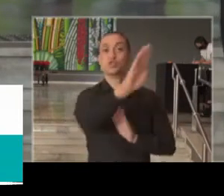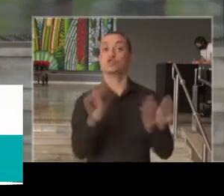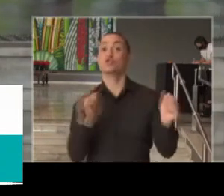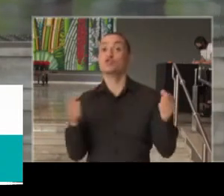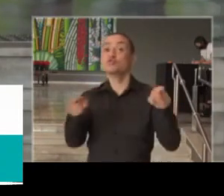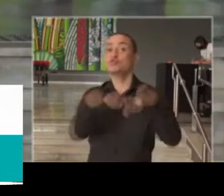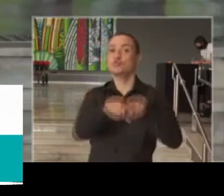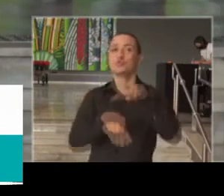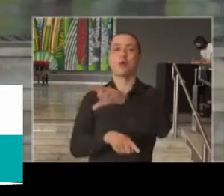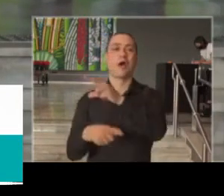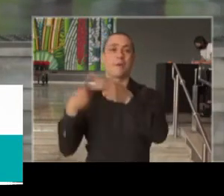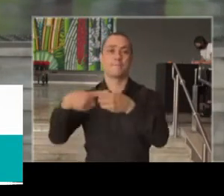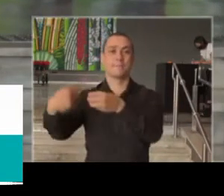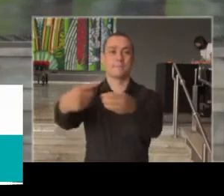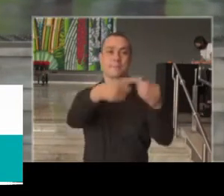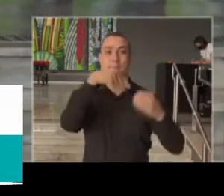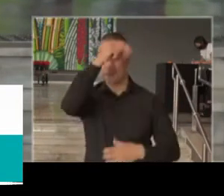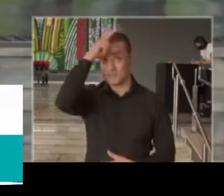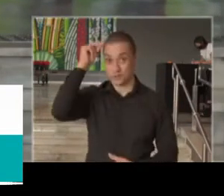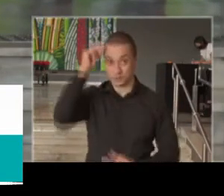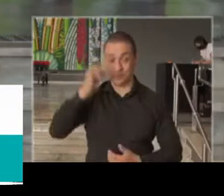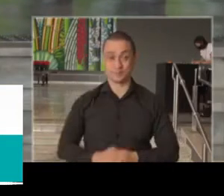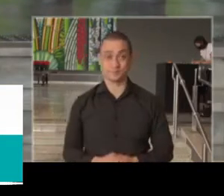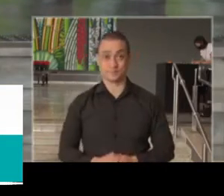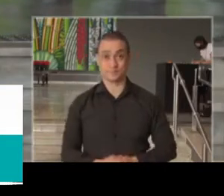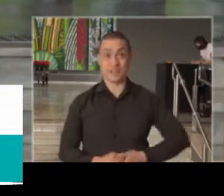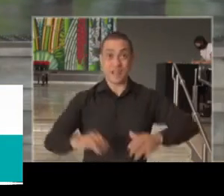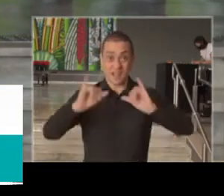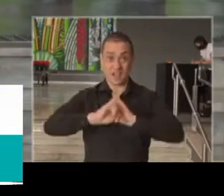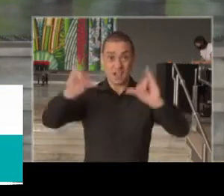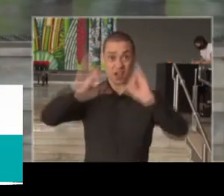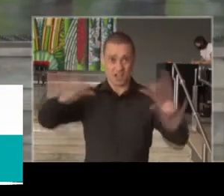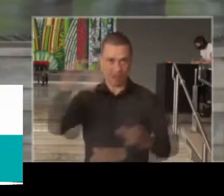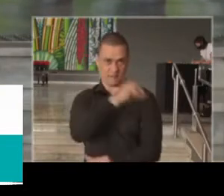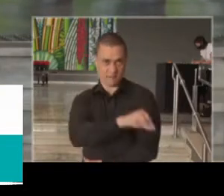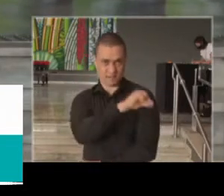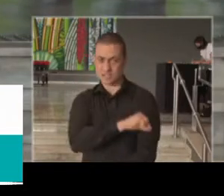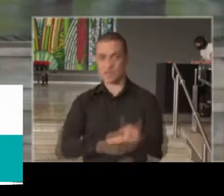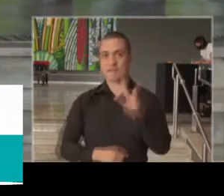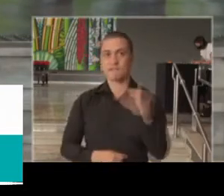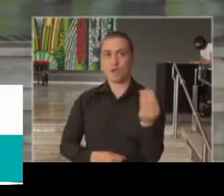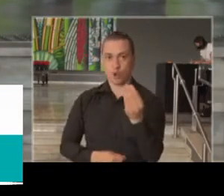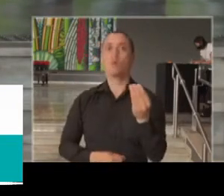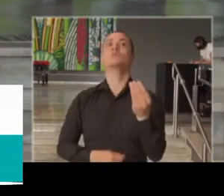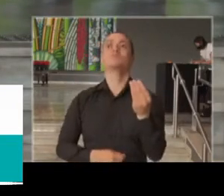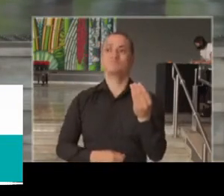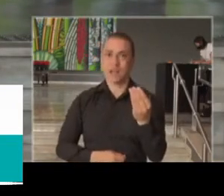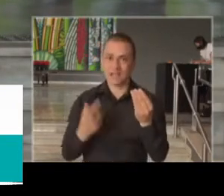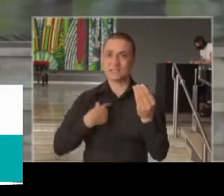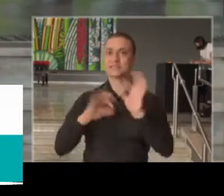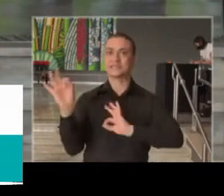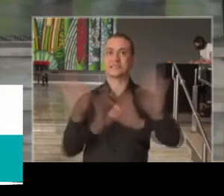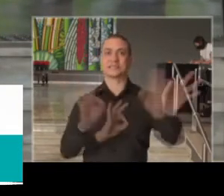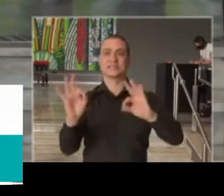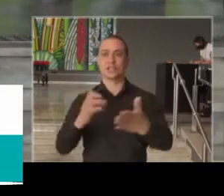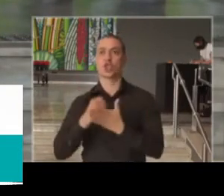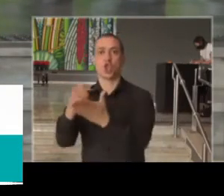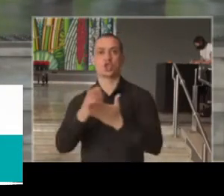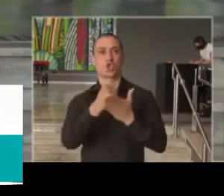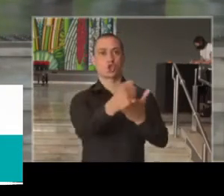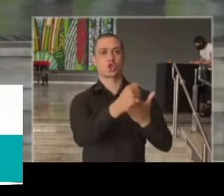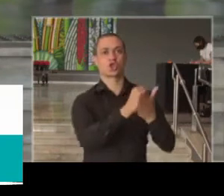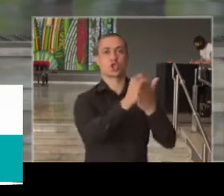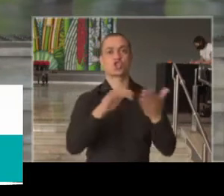municípios do Estado de São Paulo. A campanha de vacinação contará com grande estrutura logística e